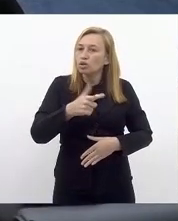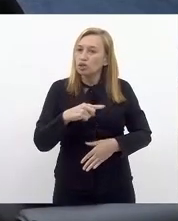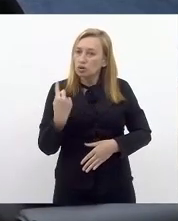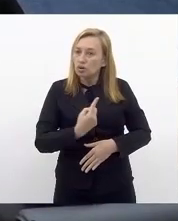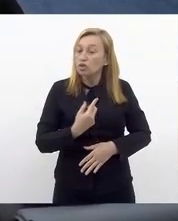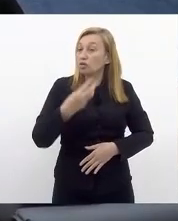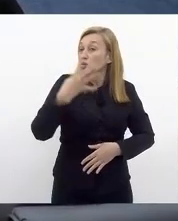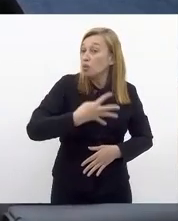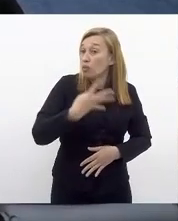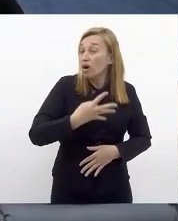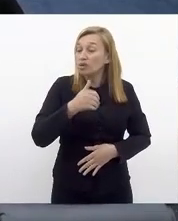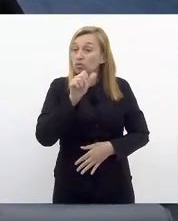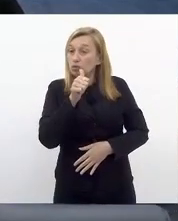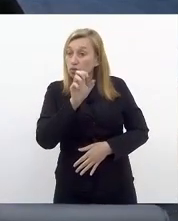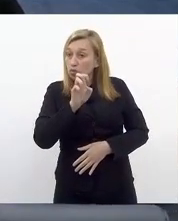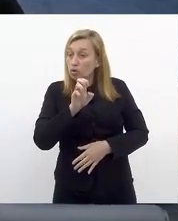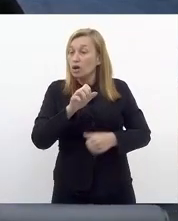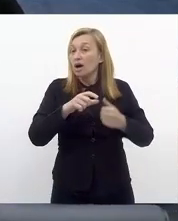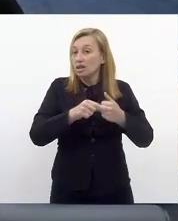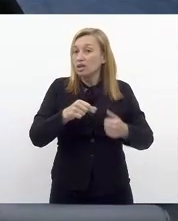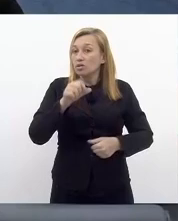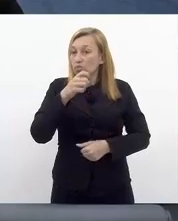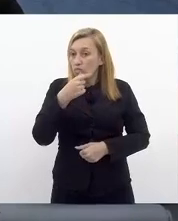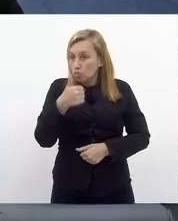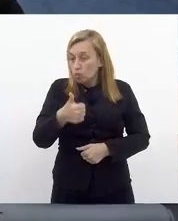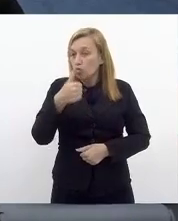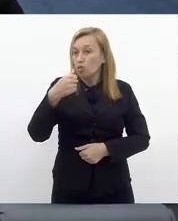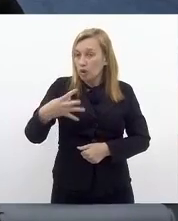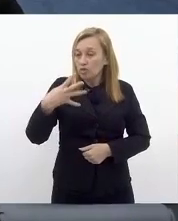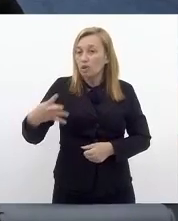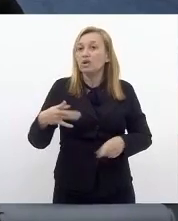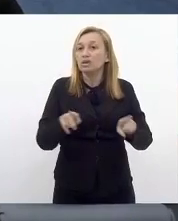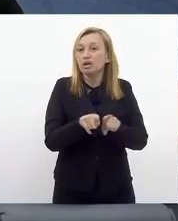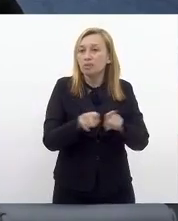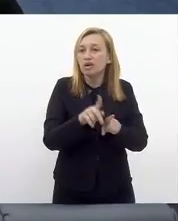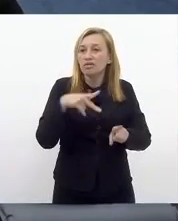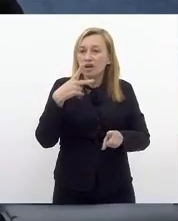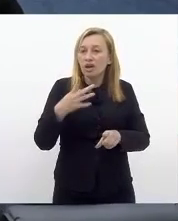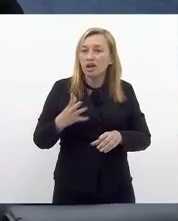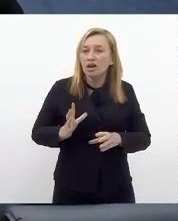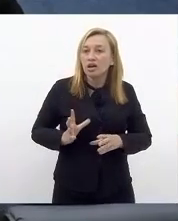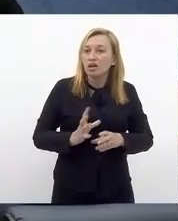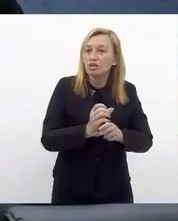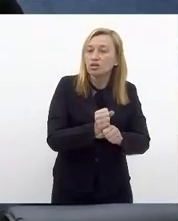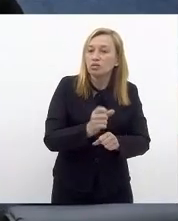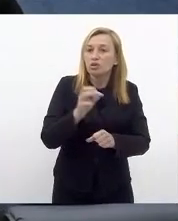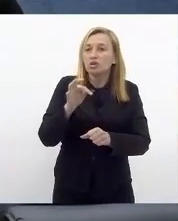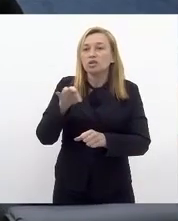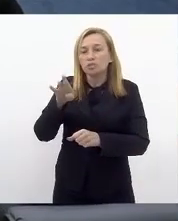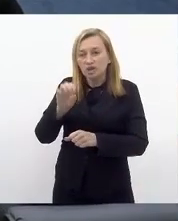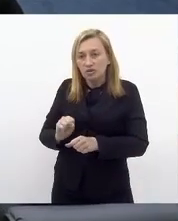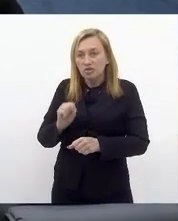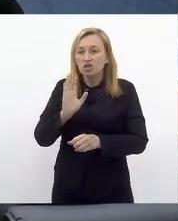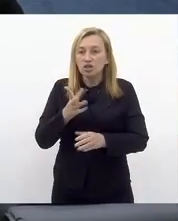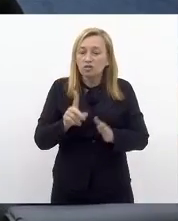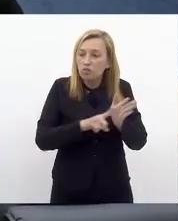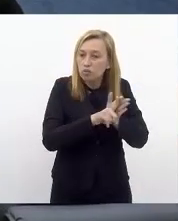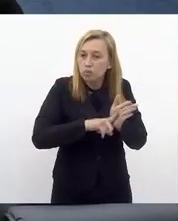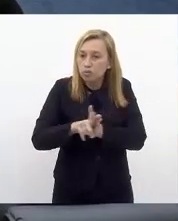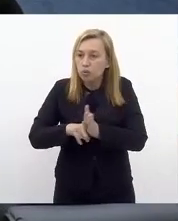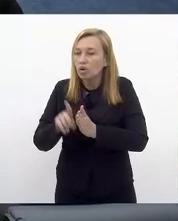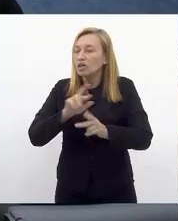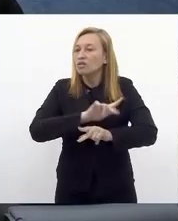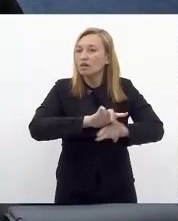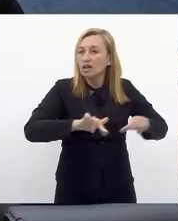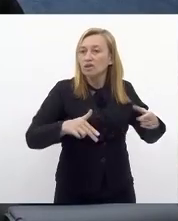no inciso quarto do Artigo 144 né então eu queria falar sobre acumulação de benefício já foi reprisado diversas vezes